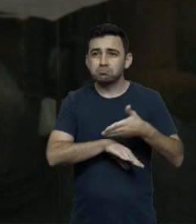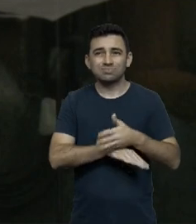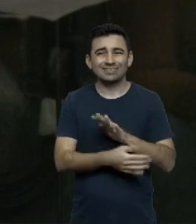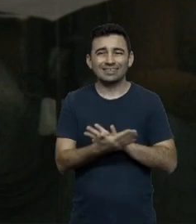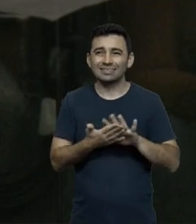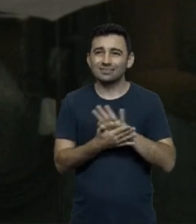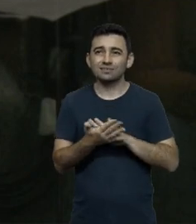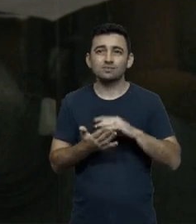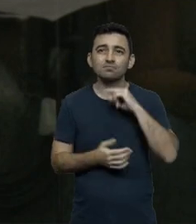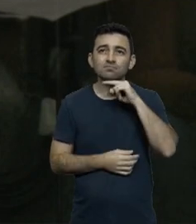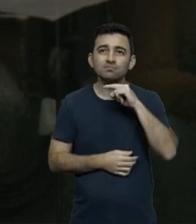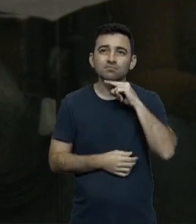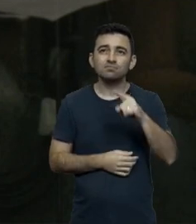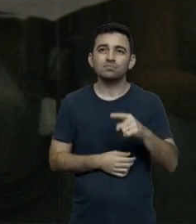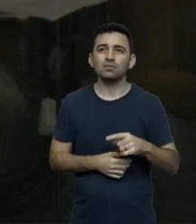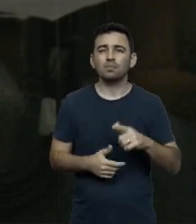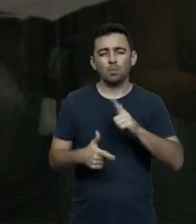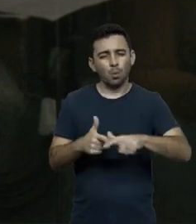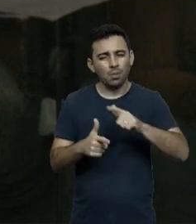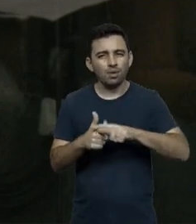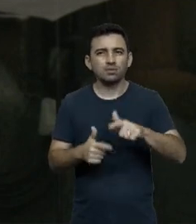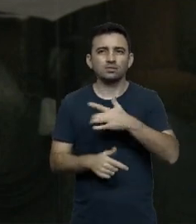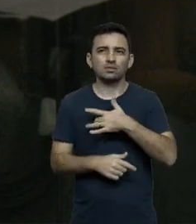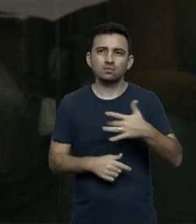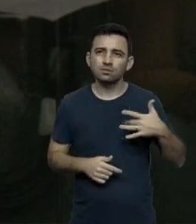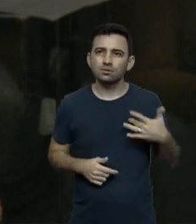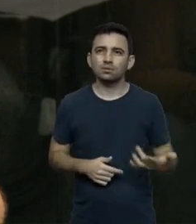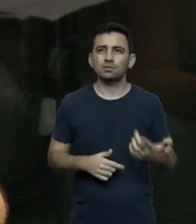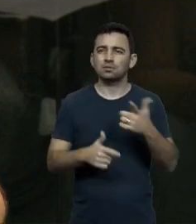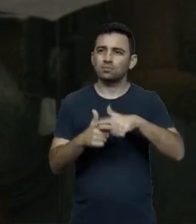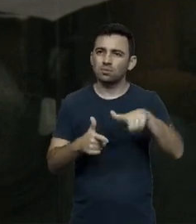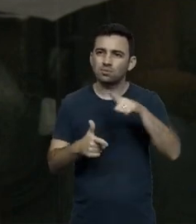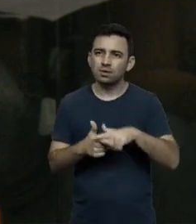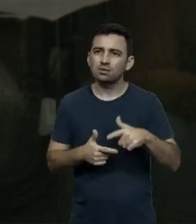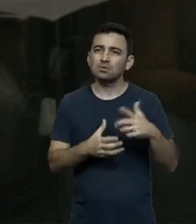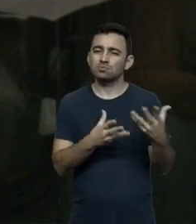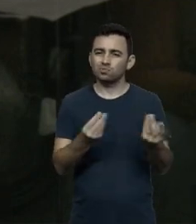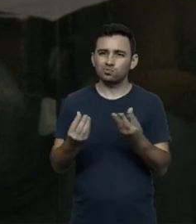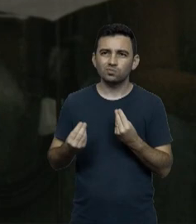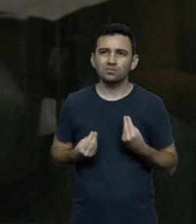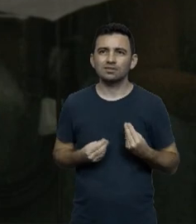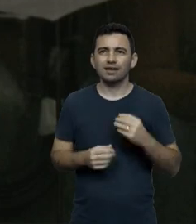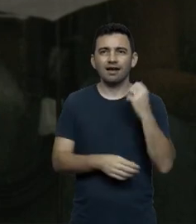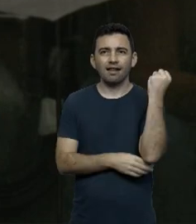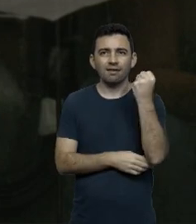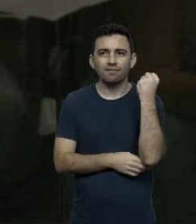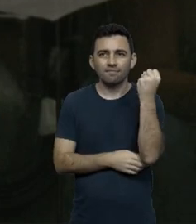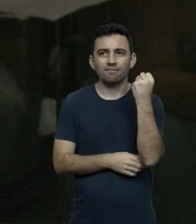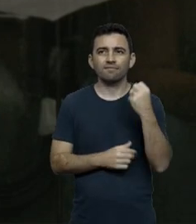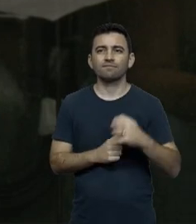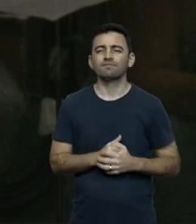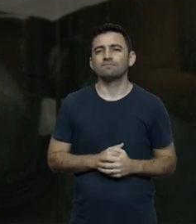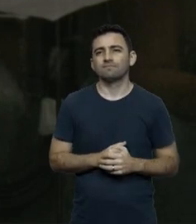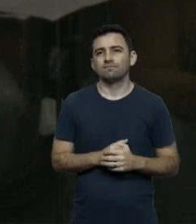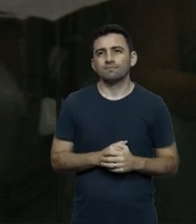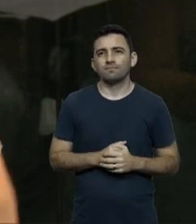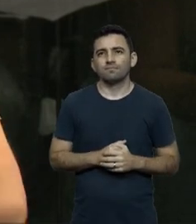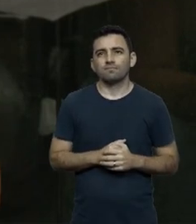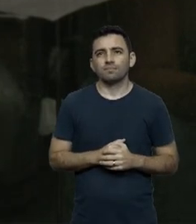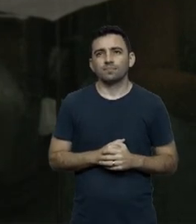é isso provoca problemas de saúde problemas de muitas questões graves para esses trabalhadores